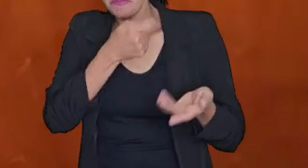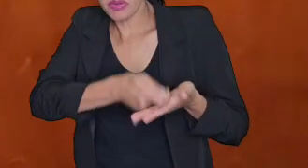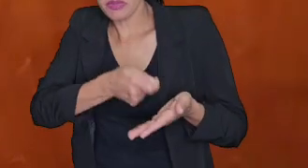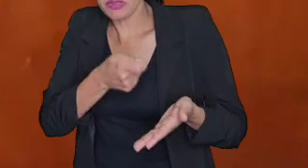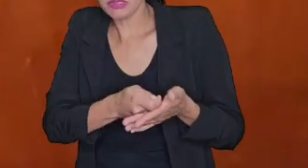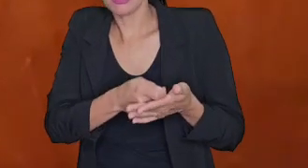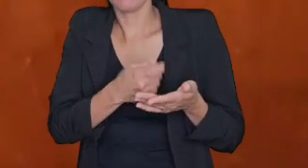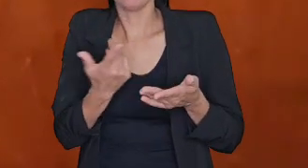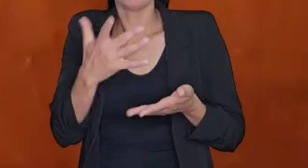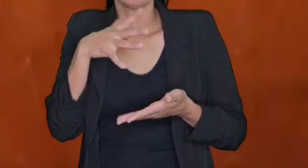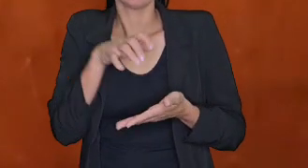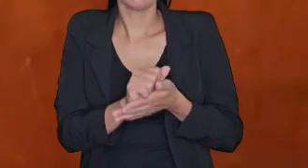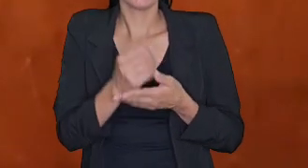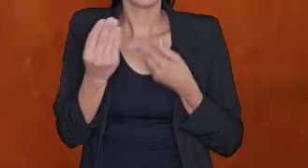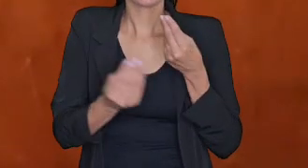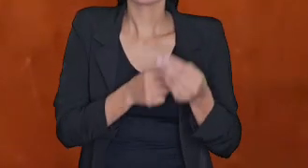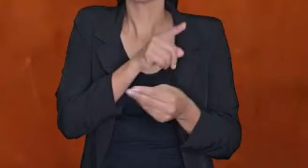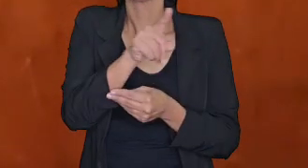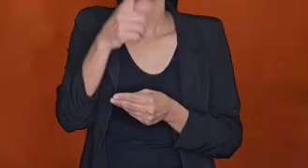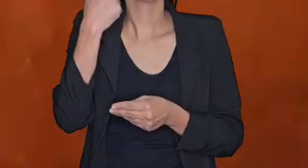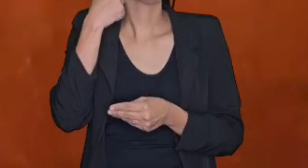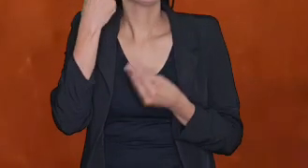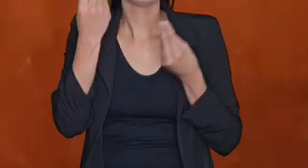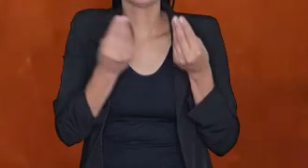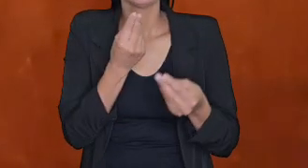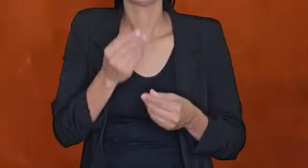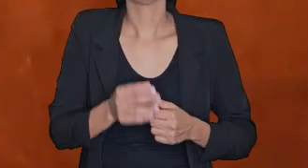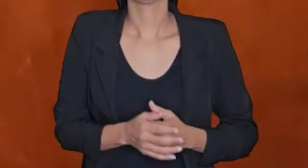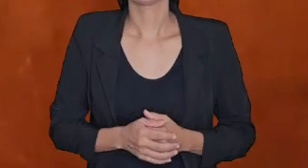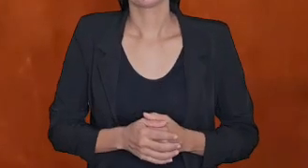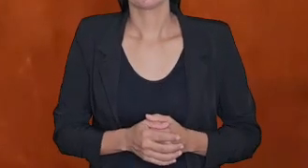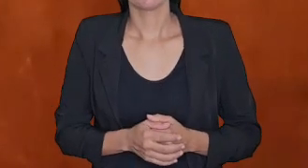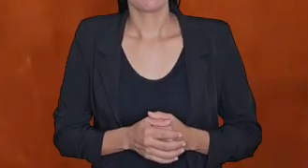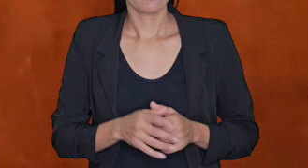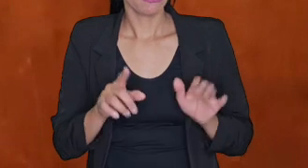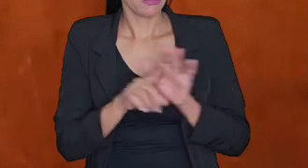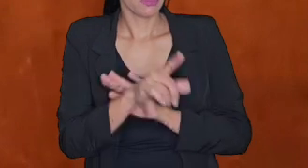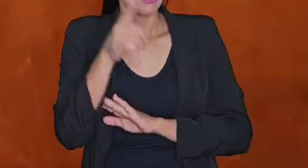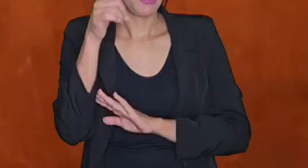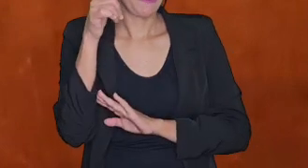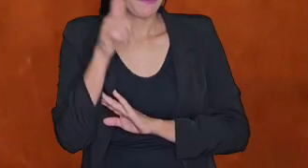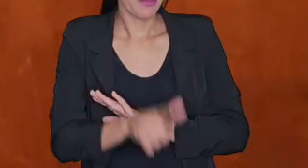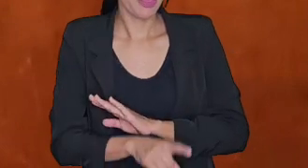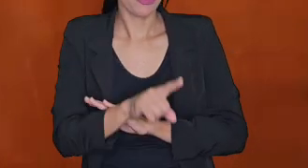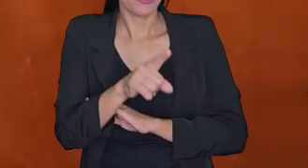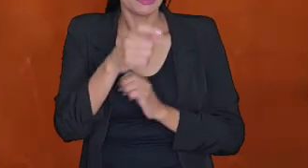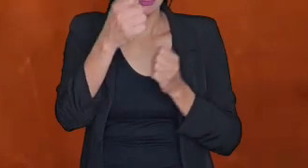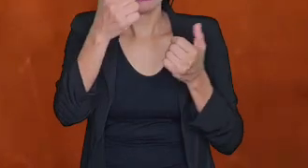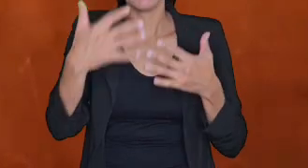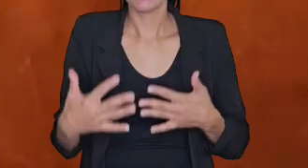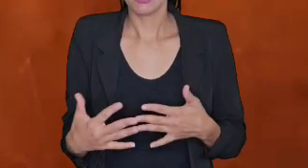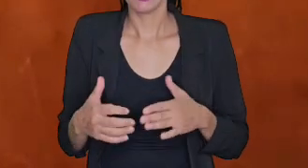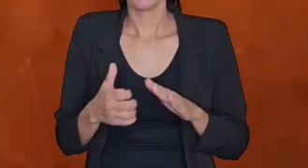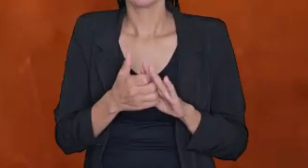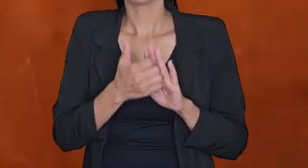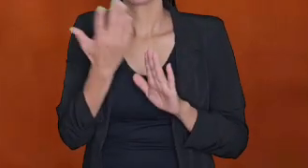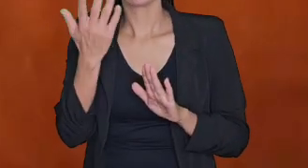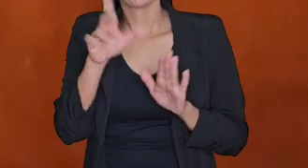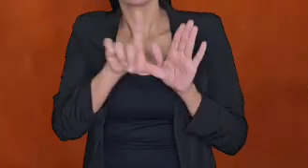é uma obrigação genérica de passar as escrituras? Como que você acha que trataria isso?